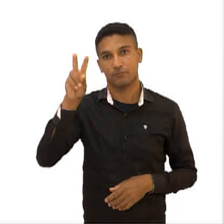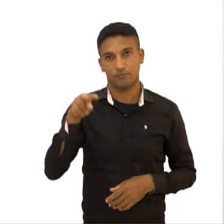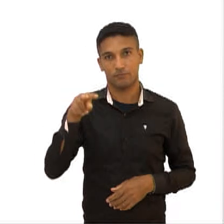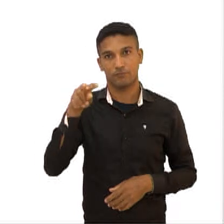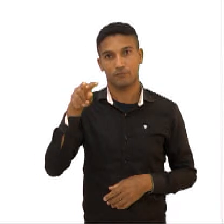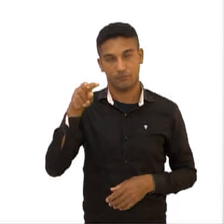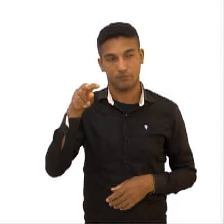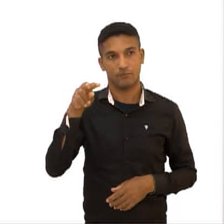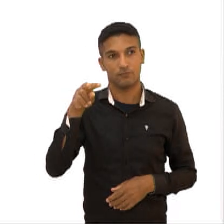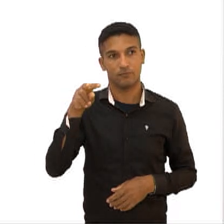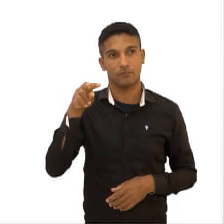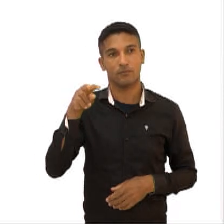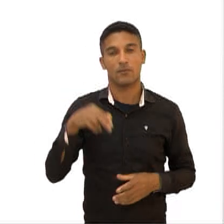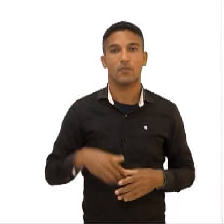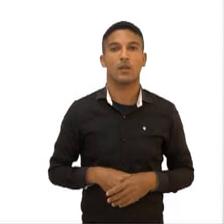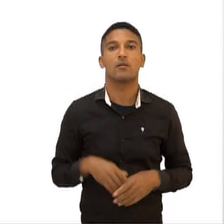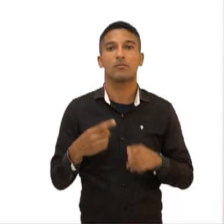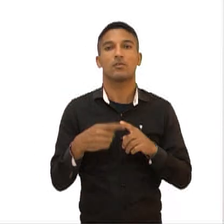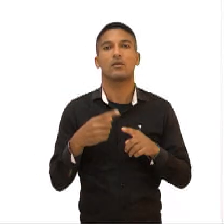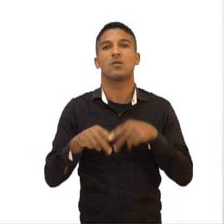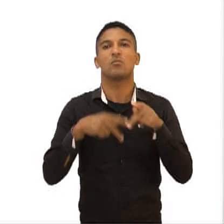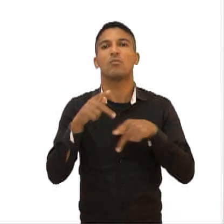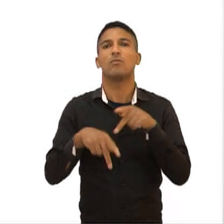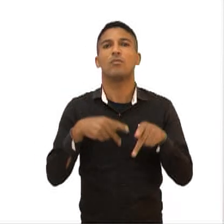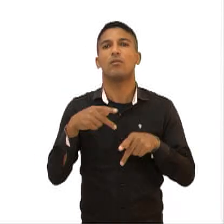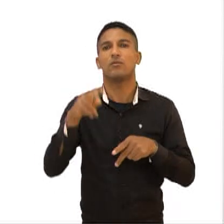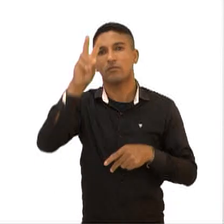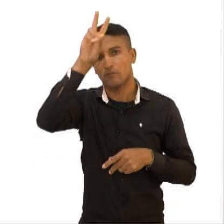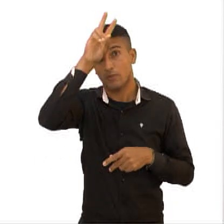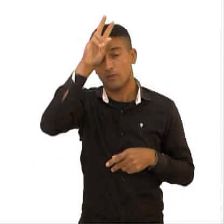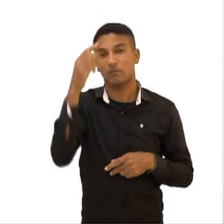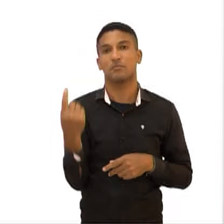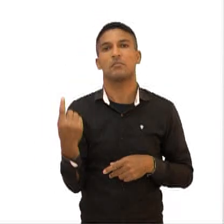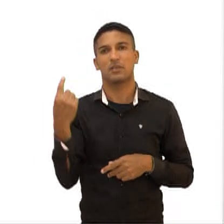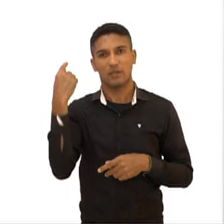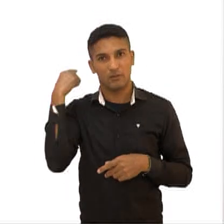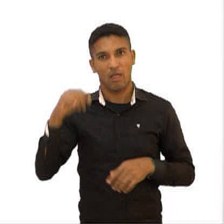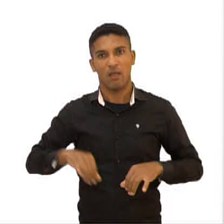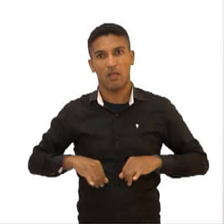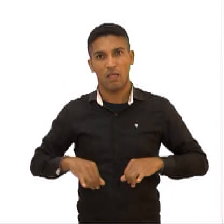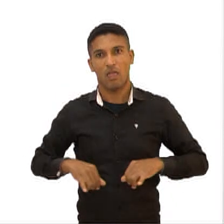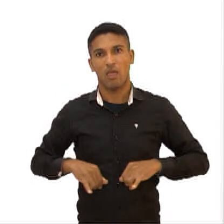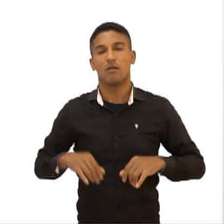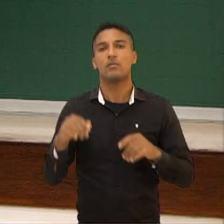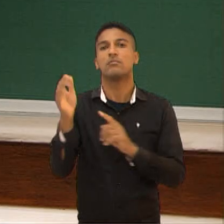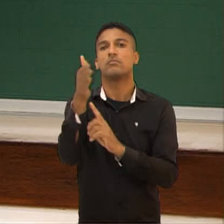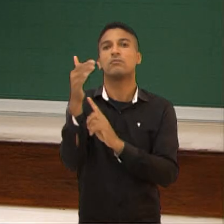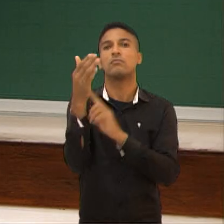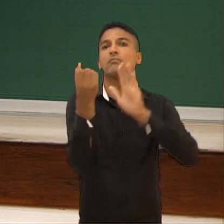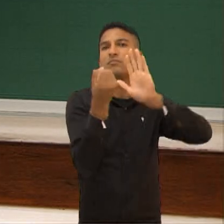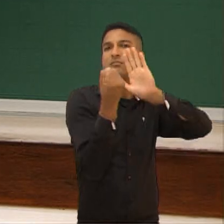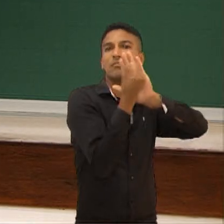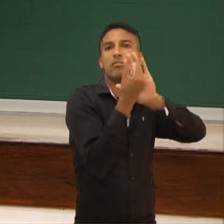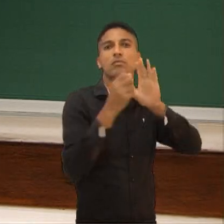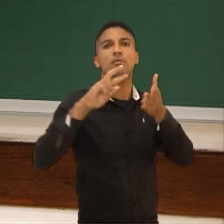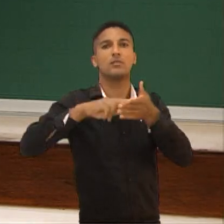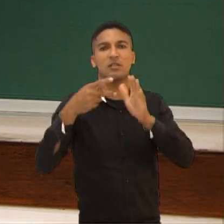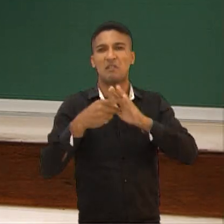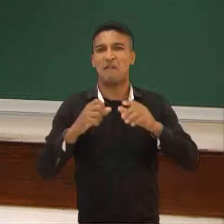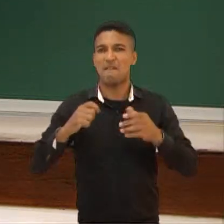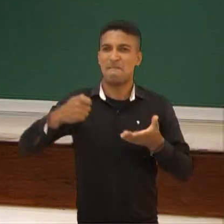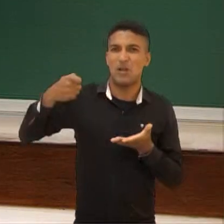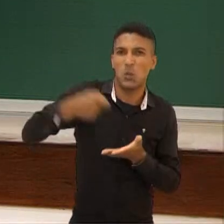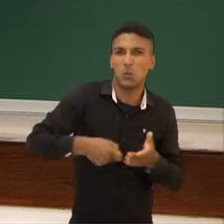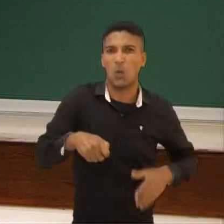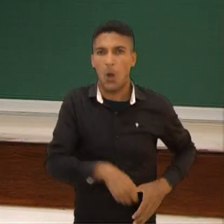presente e tendo a esperança de um futuro melhor em todos os sentidos. Então, o que é que essa bandeira simboliza? Simboliza a luta,